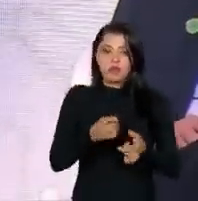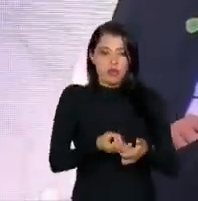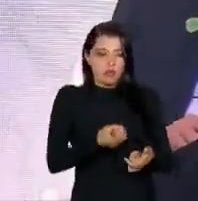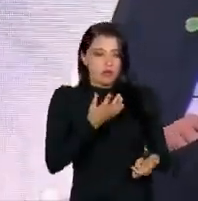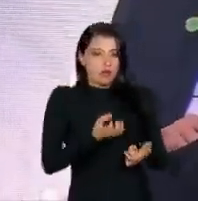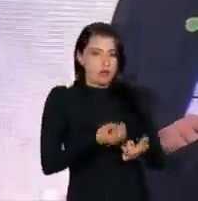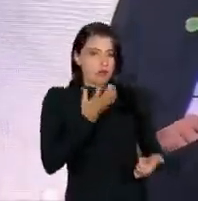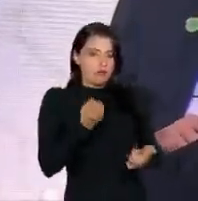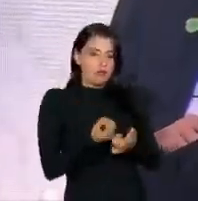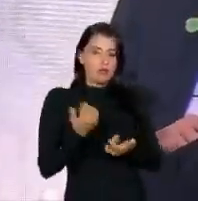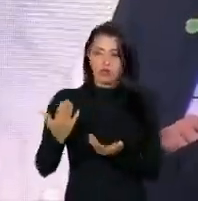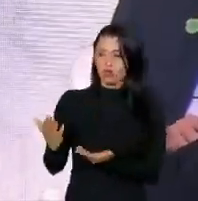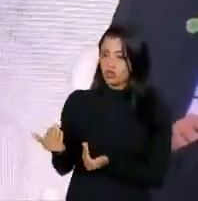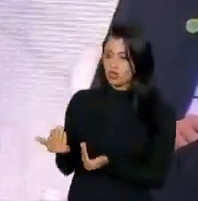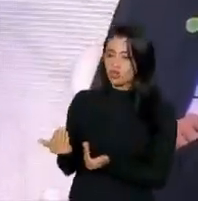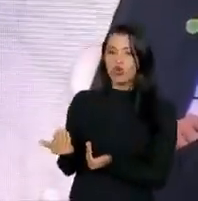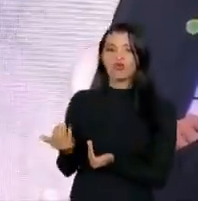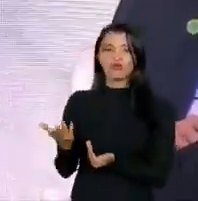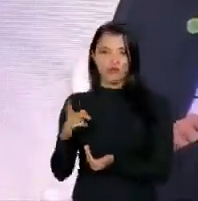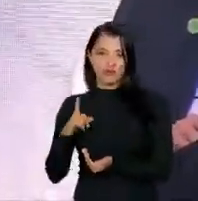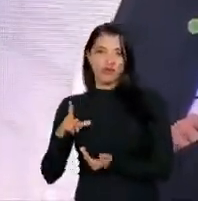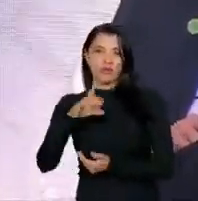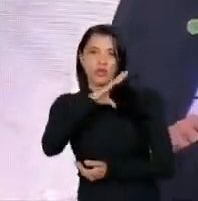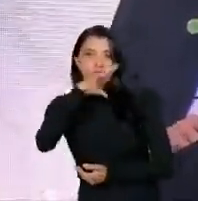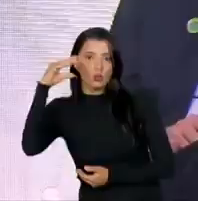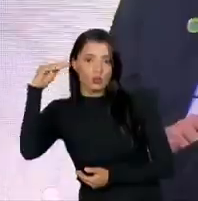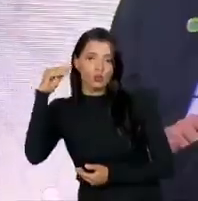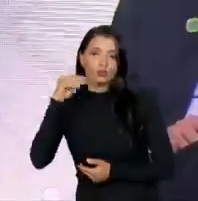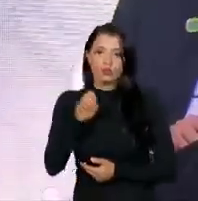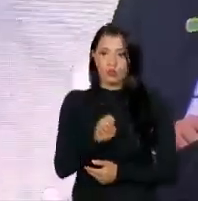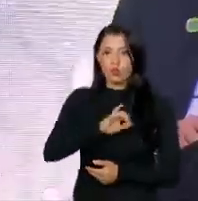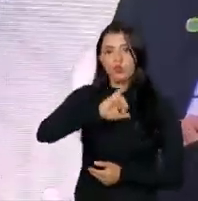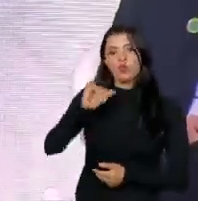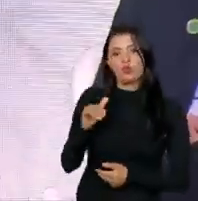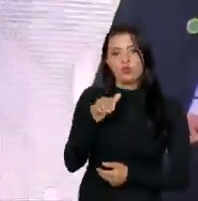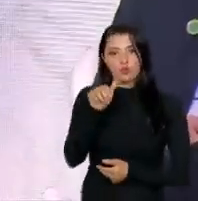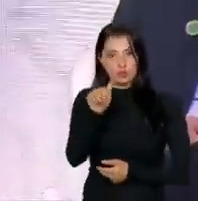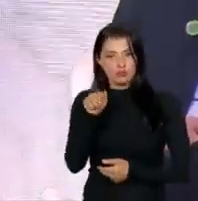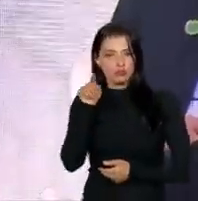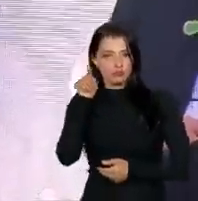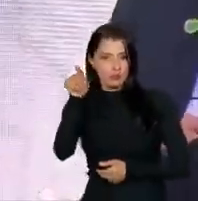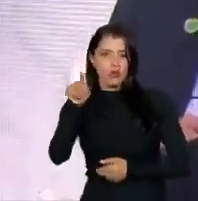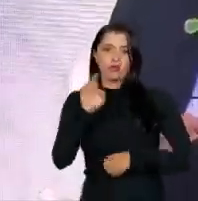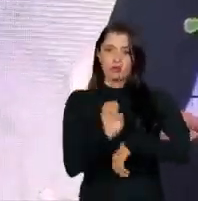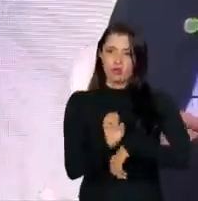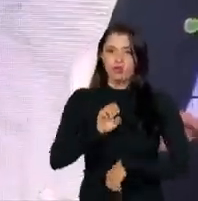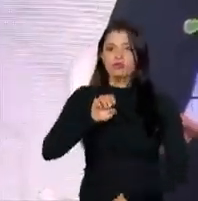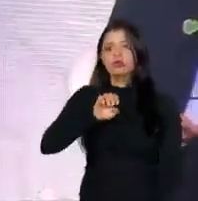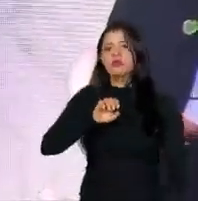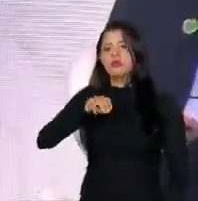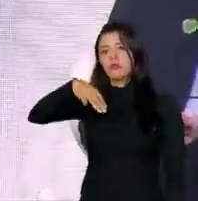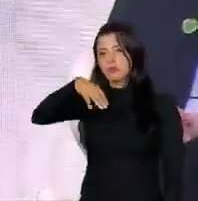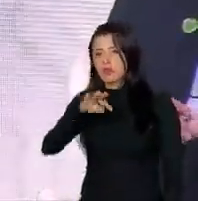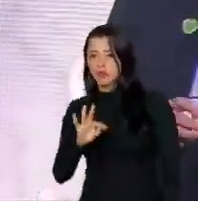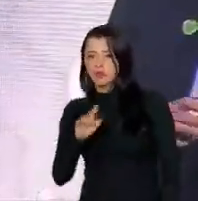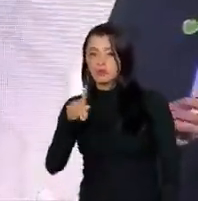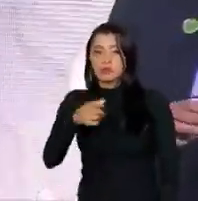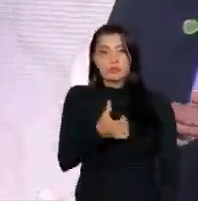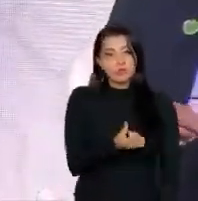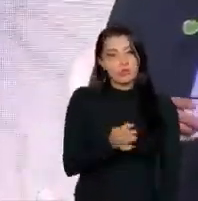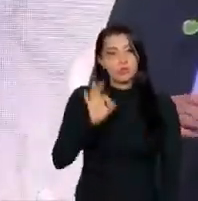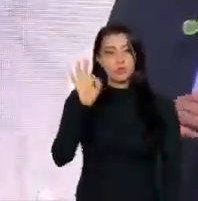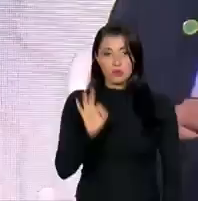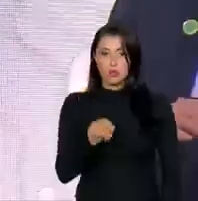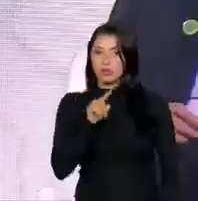alfabetizar jovens e adultos, né? Lá no estado de Mato Grosso, 6% de jovens e adultos não